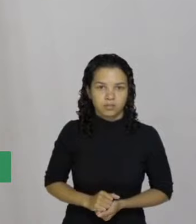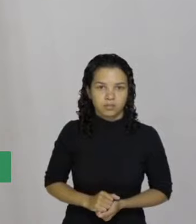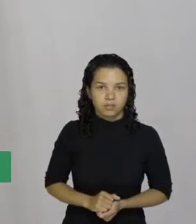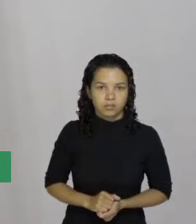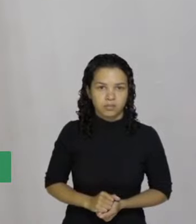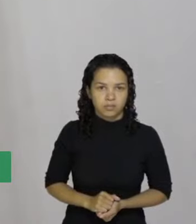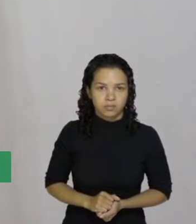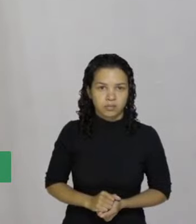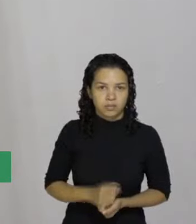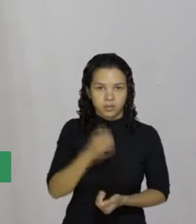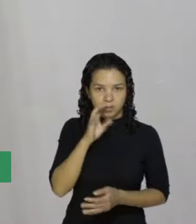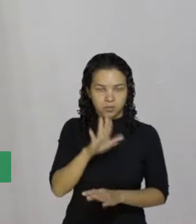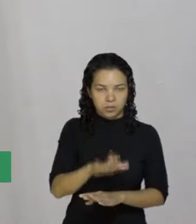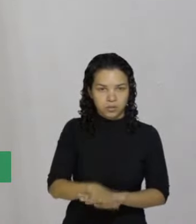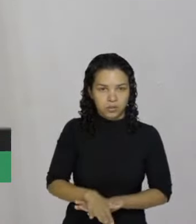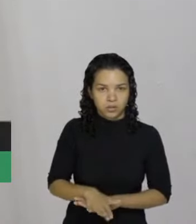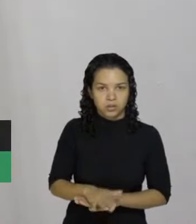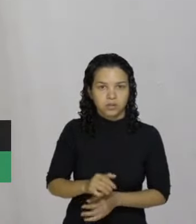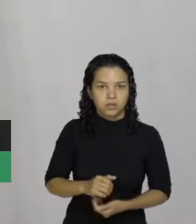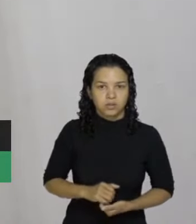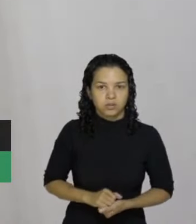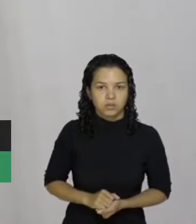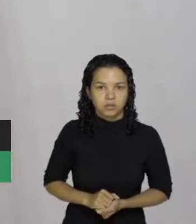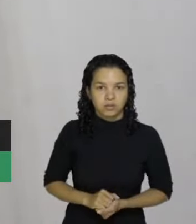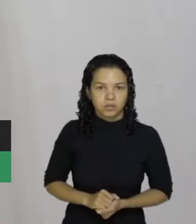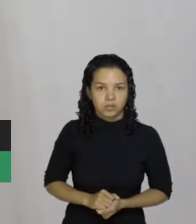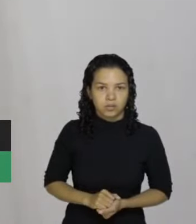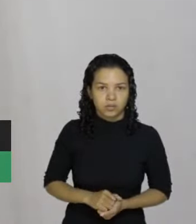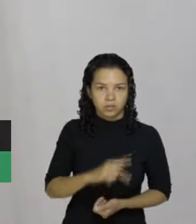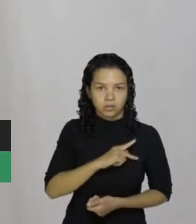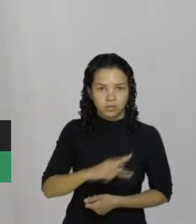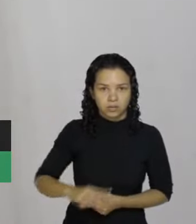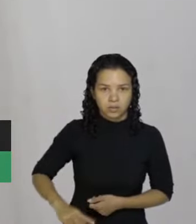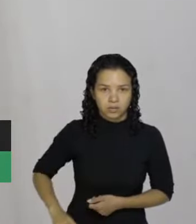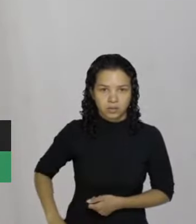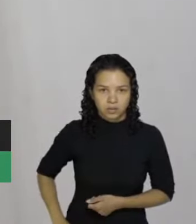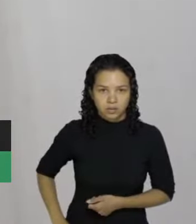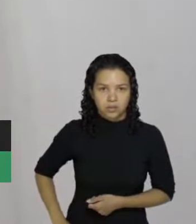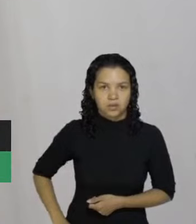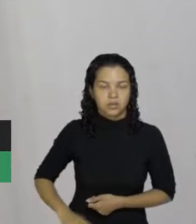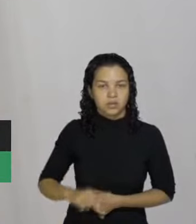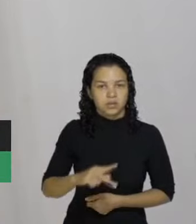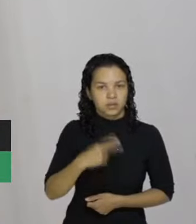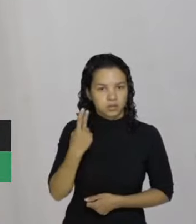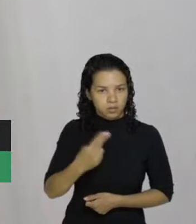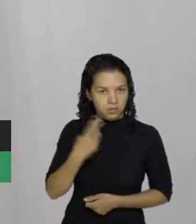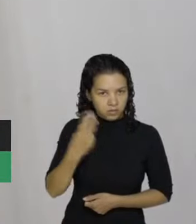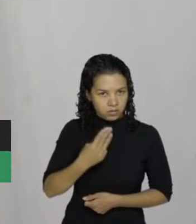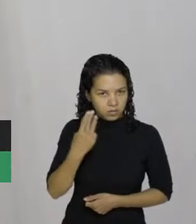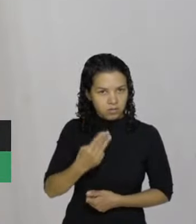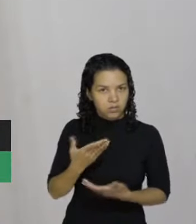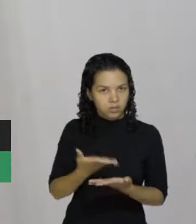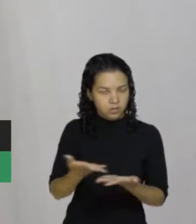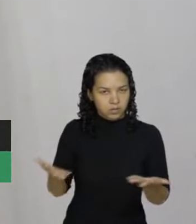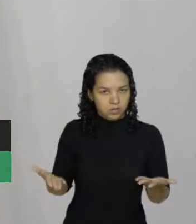Humberto. Boa tarde, presidente Maurício, nobres deputados, amigos que nos